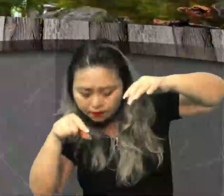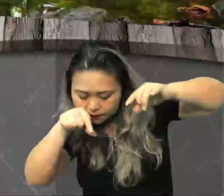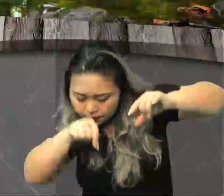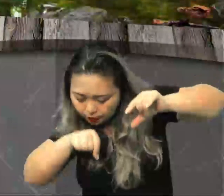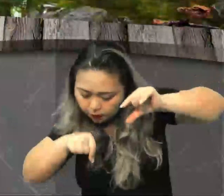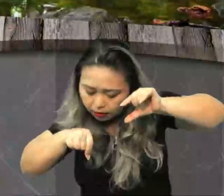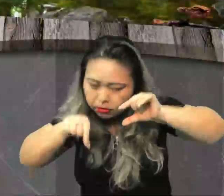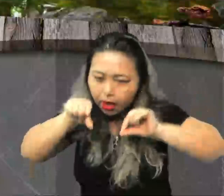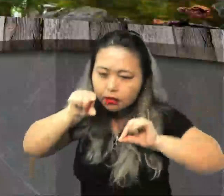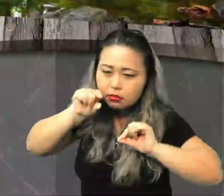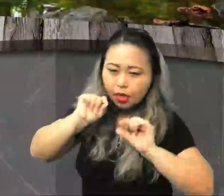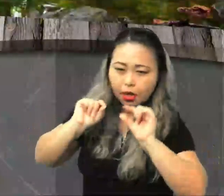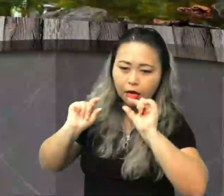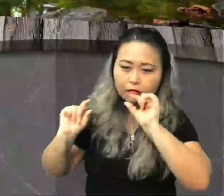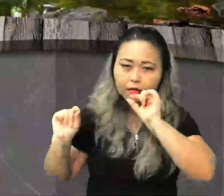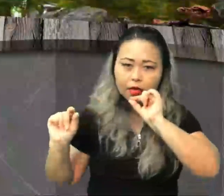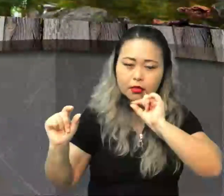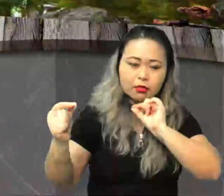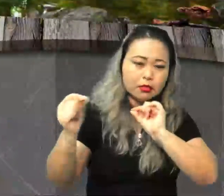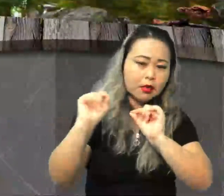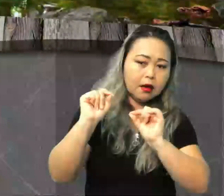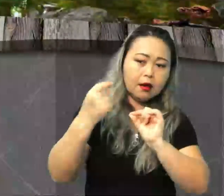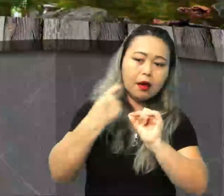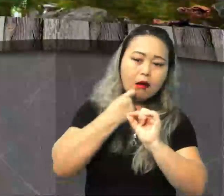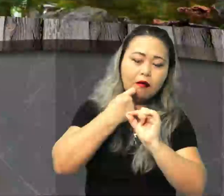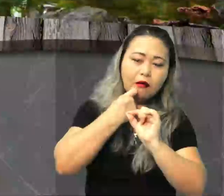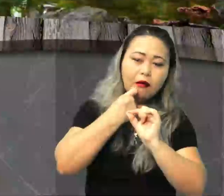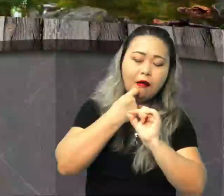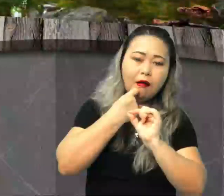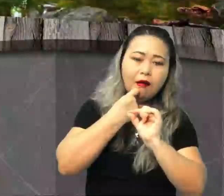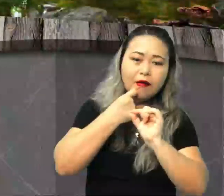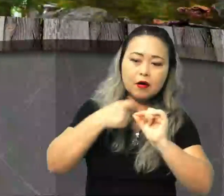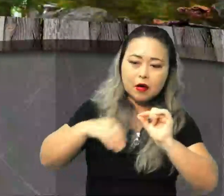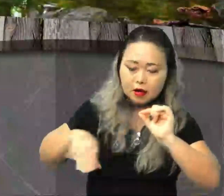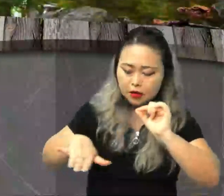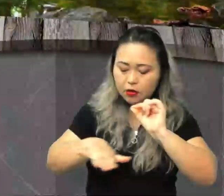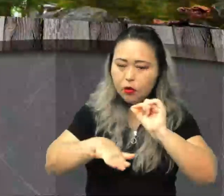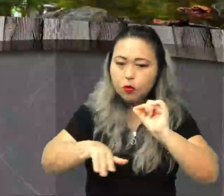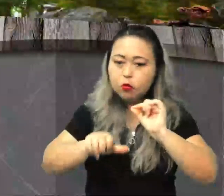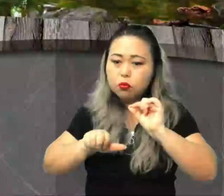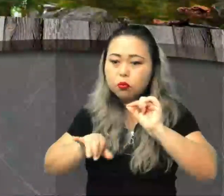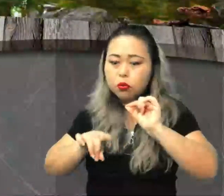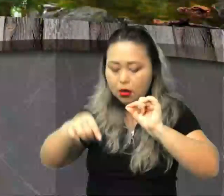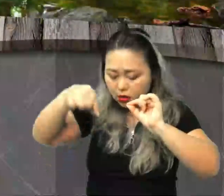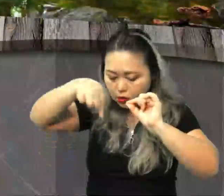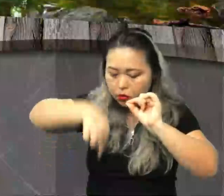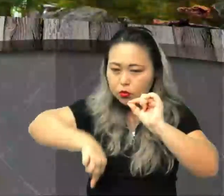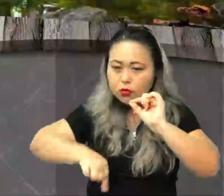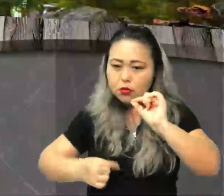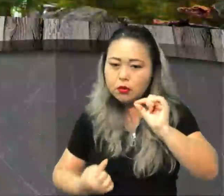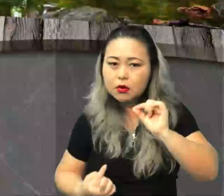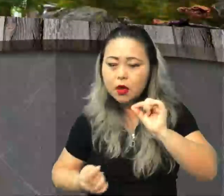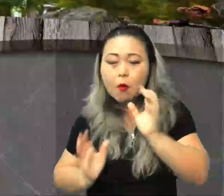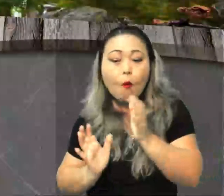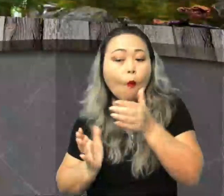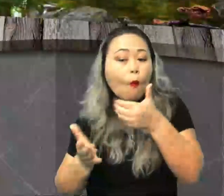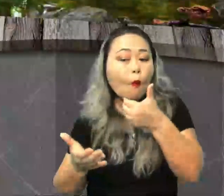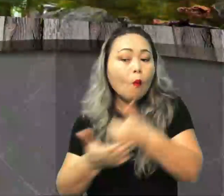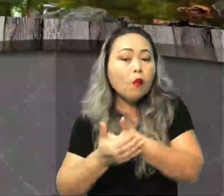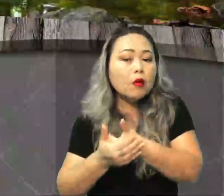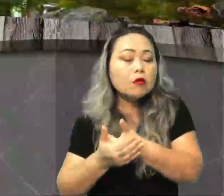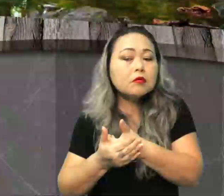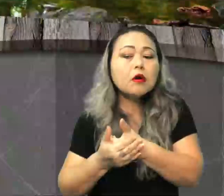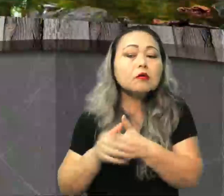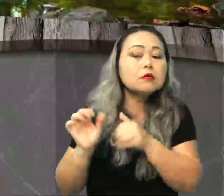ali, eles ficam, né, utilizando o solo mesmo, a areia mesmo no fundo do mar, e eles ficam ali escondidinhos. Quando